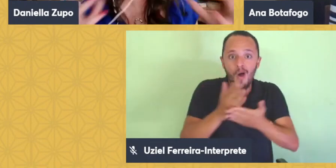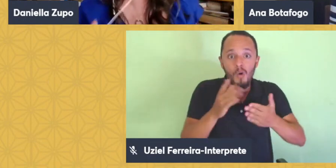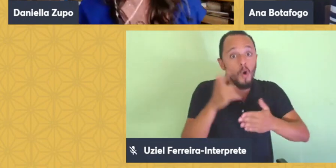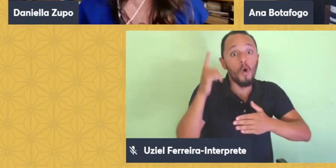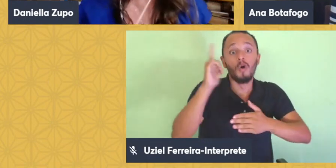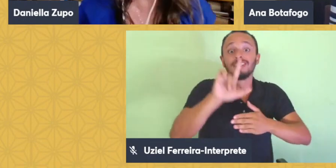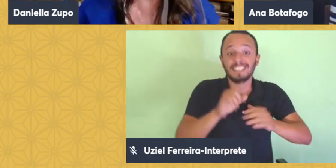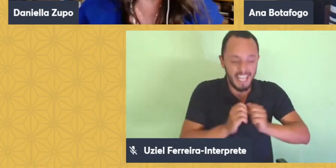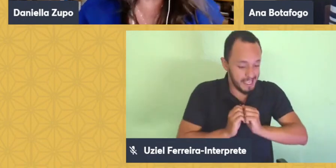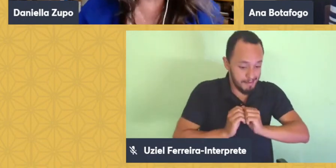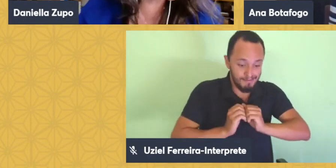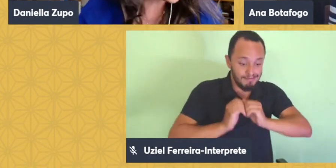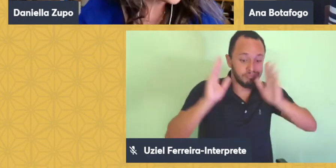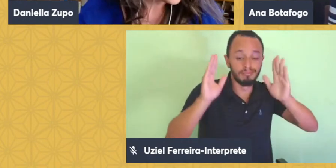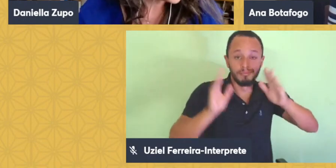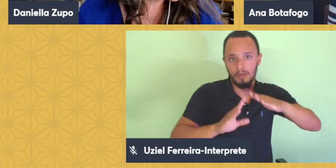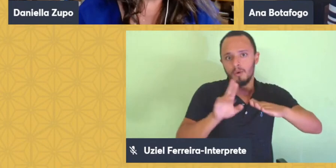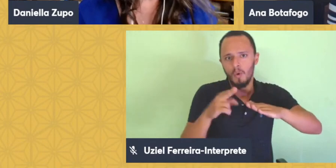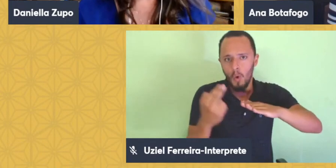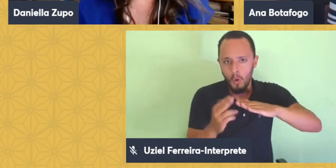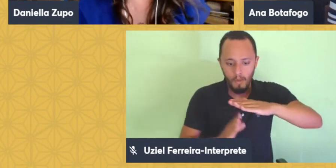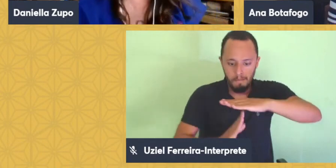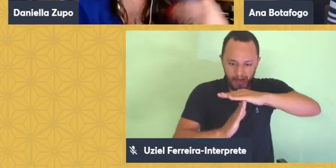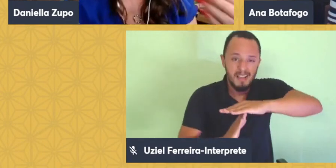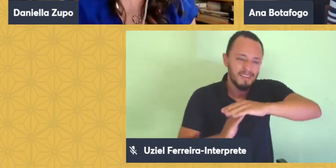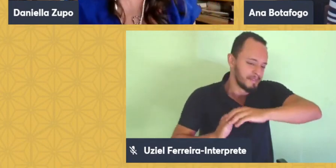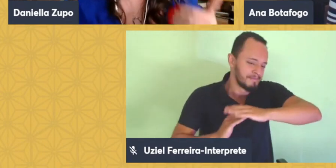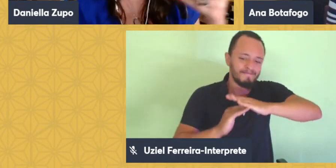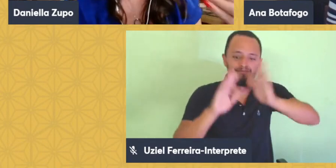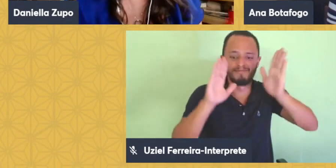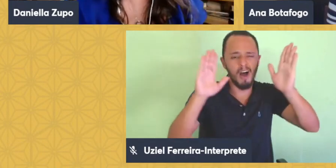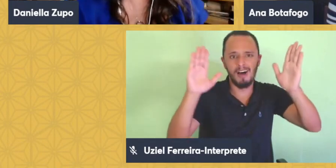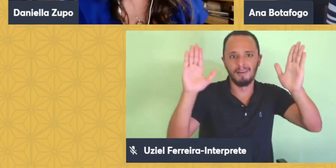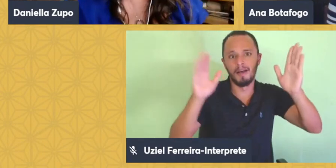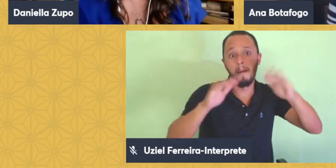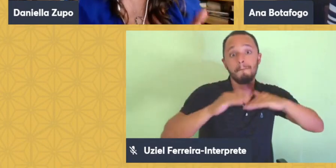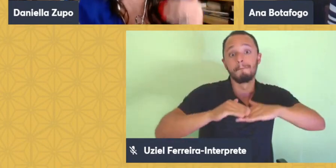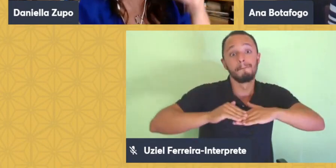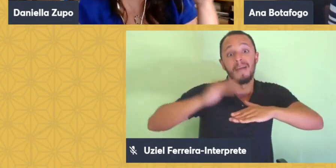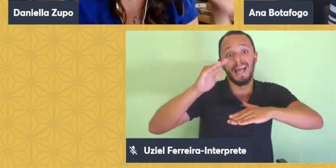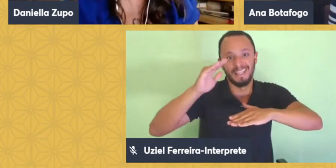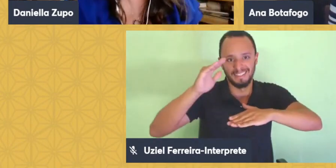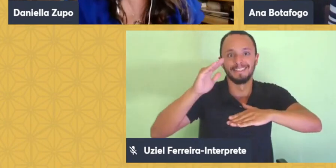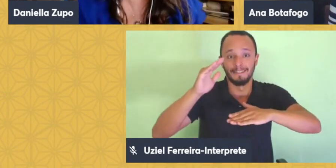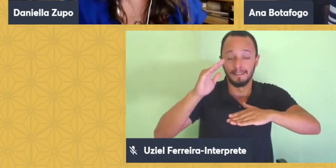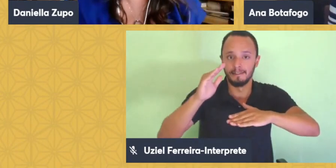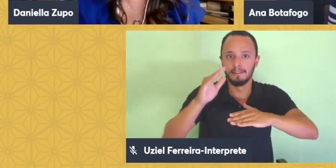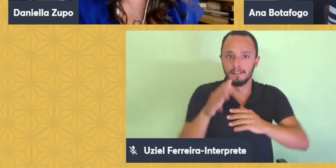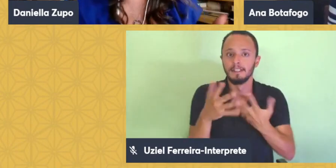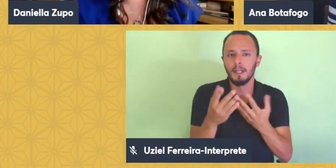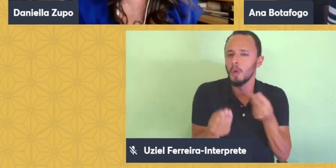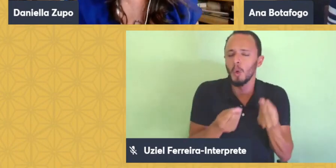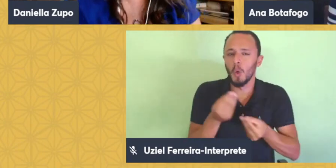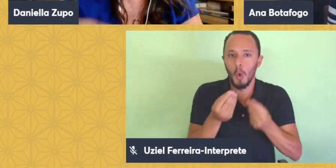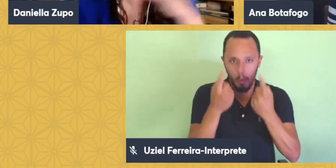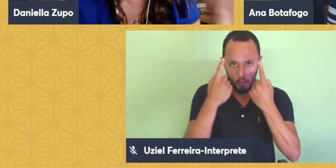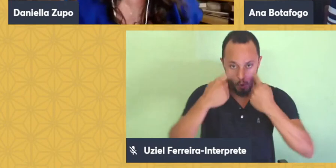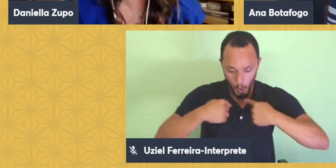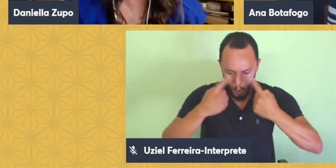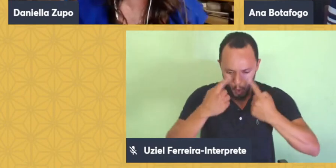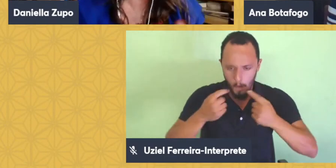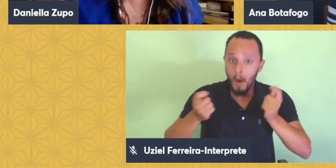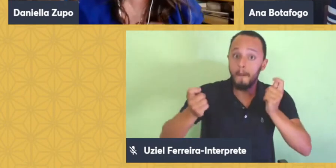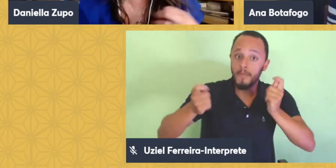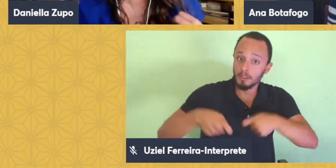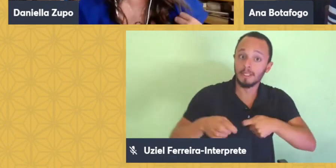gente sabe que são os números né os exemplos de como essa resistência do corpo essa essa potência do corpo ela estendida